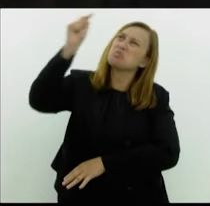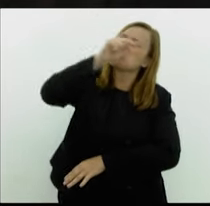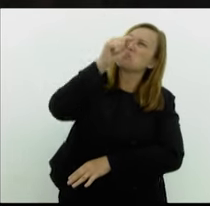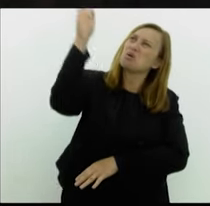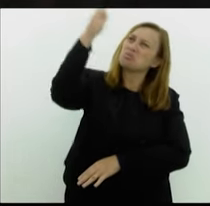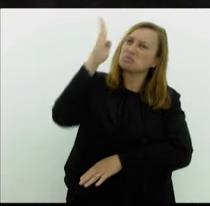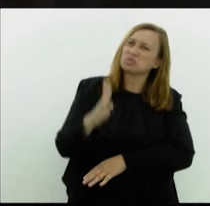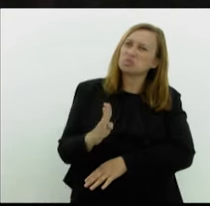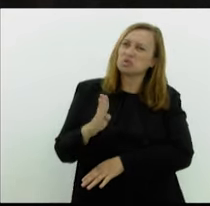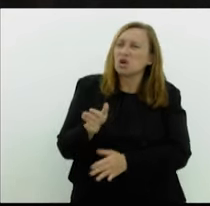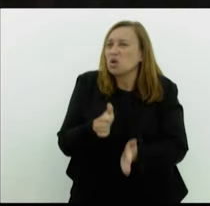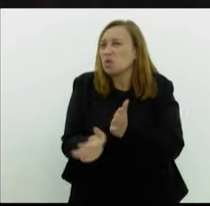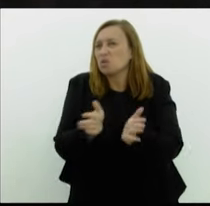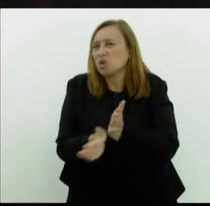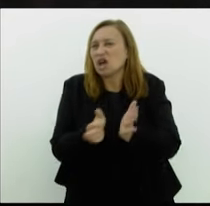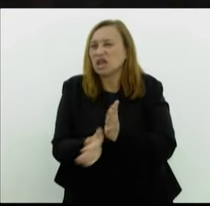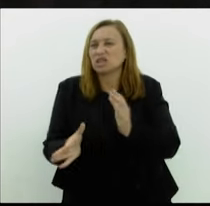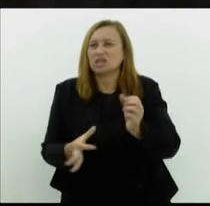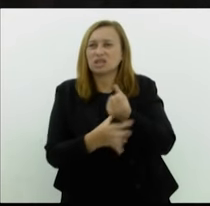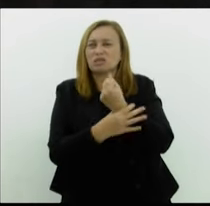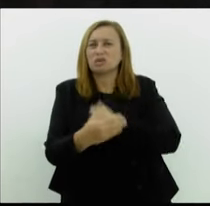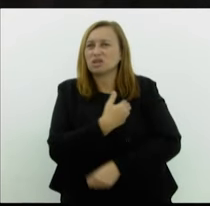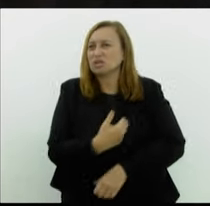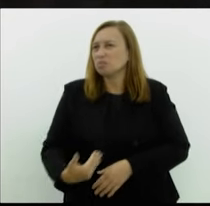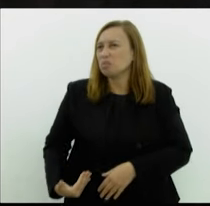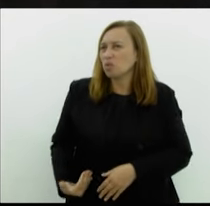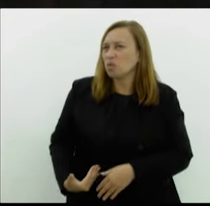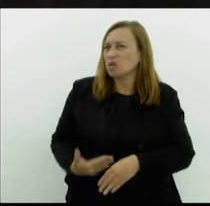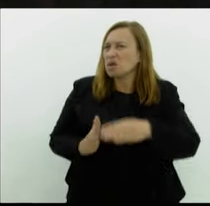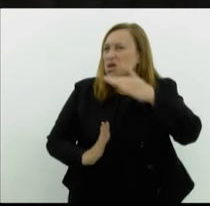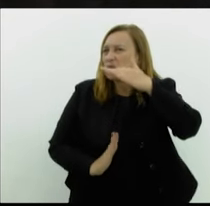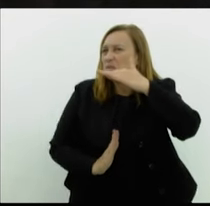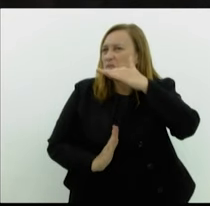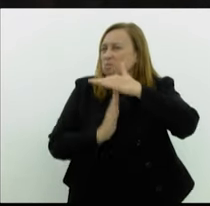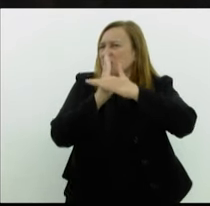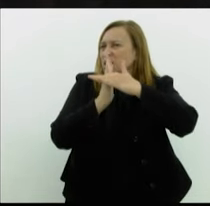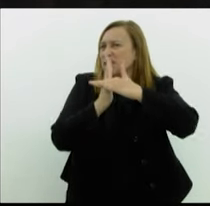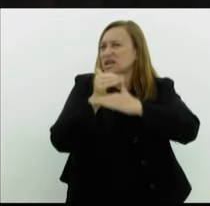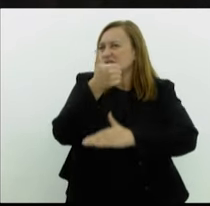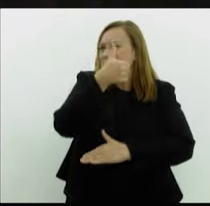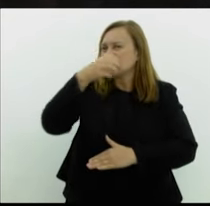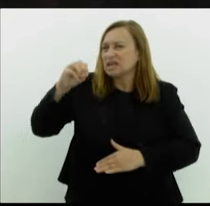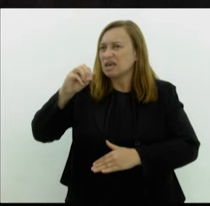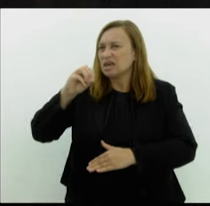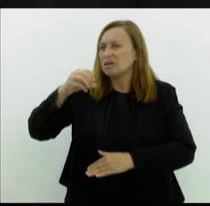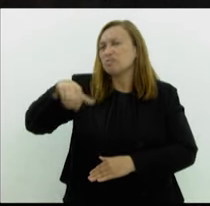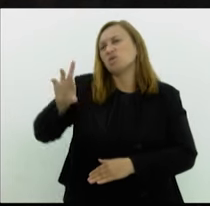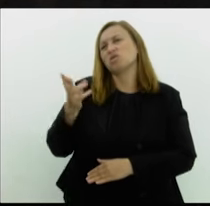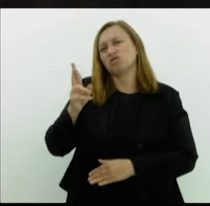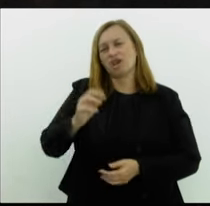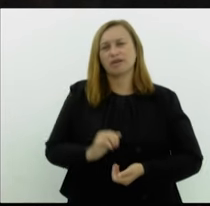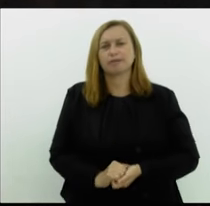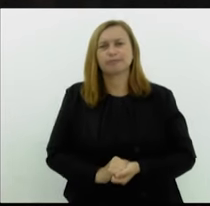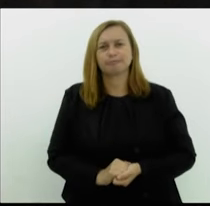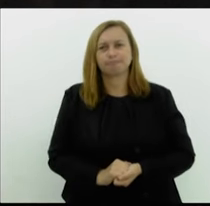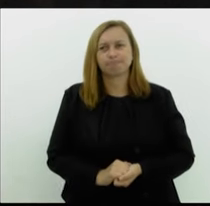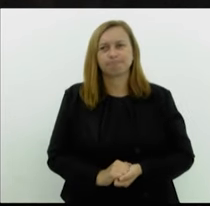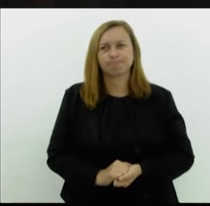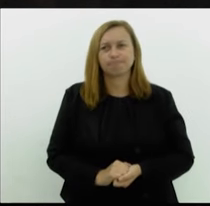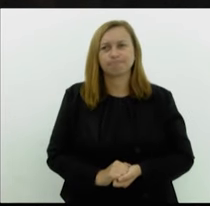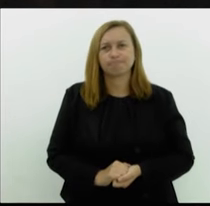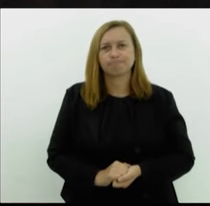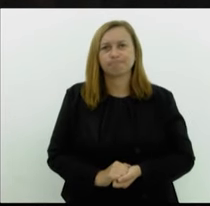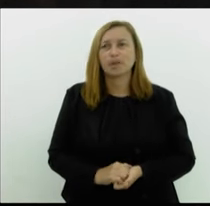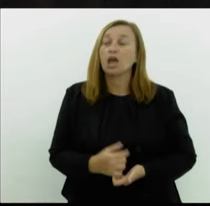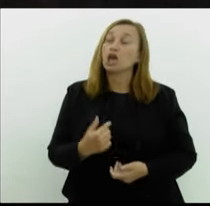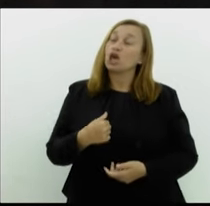de segurança pública passa de 100 bilhões de reais. E aí